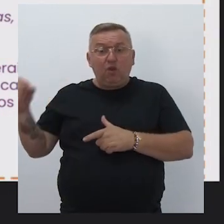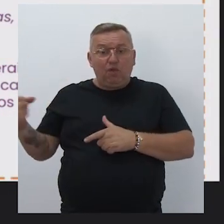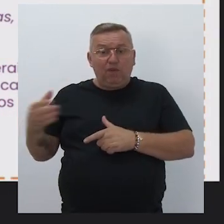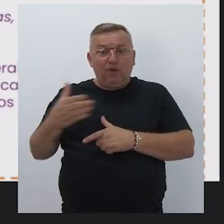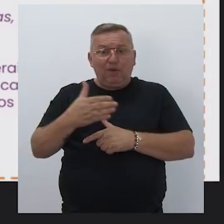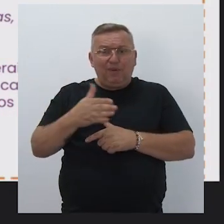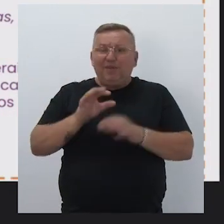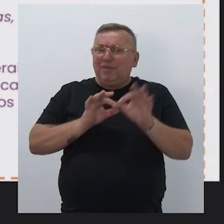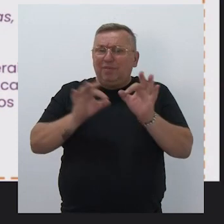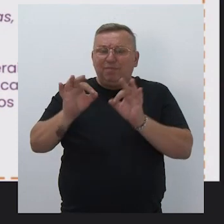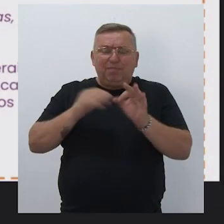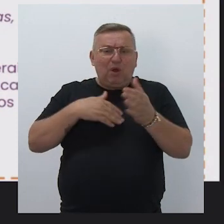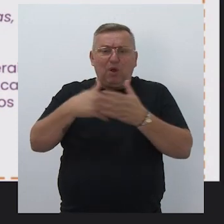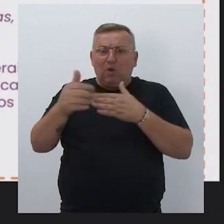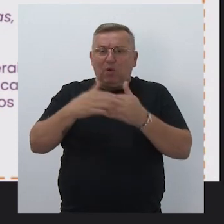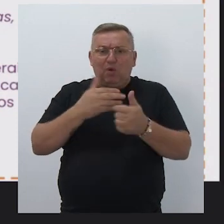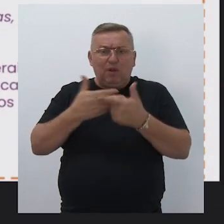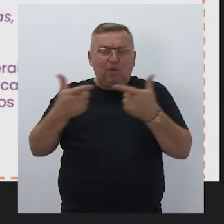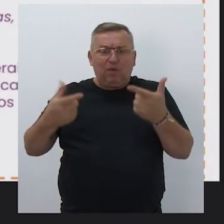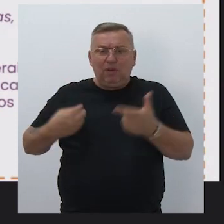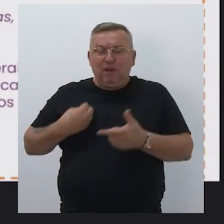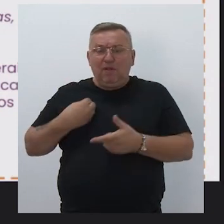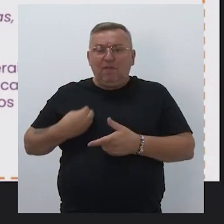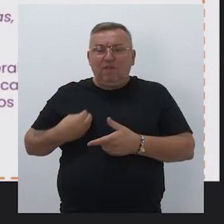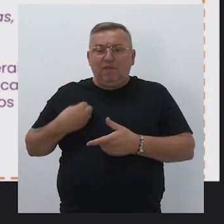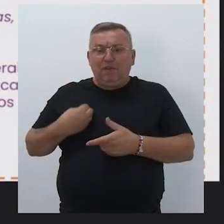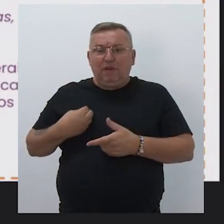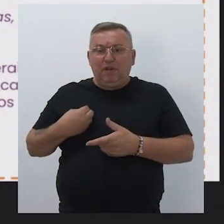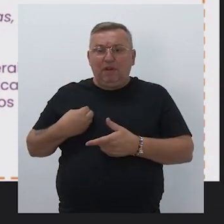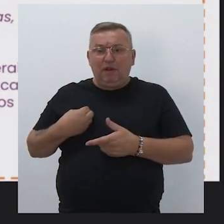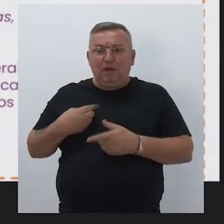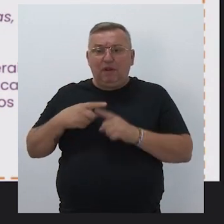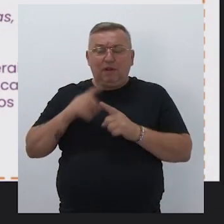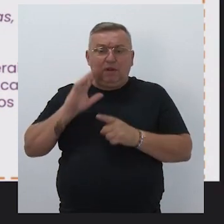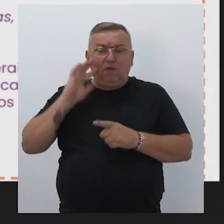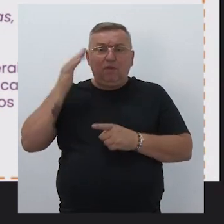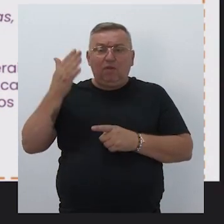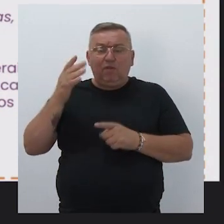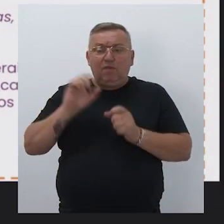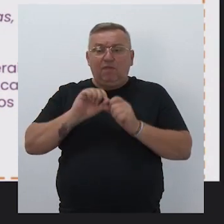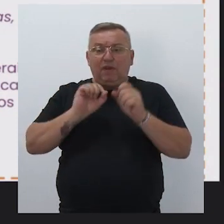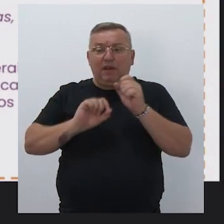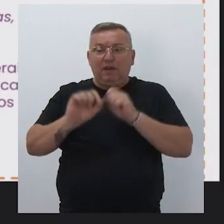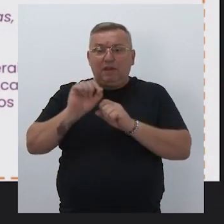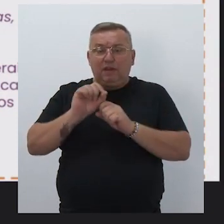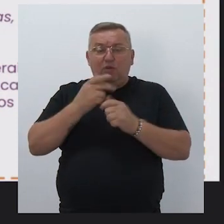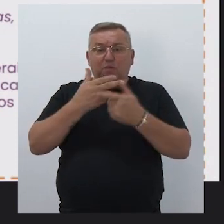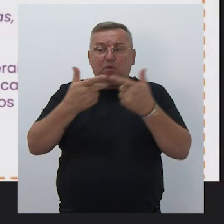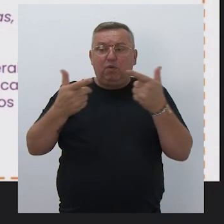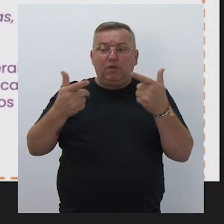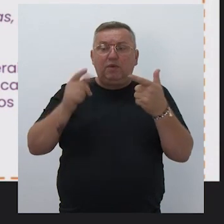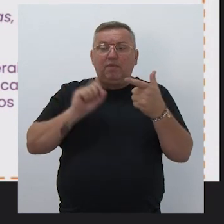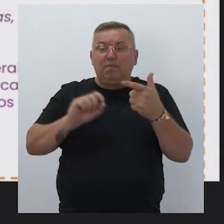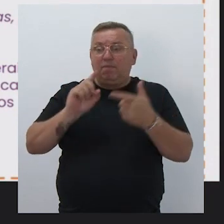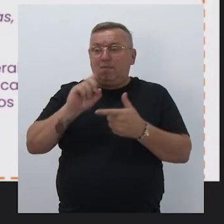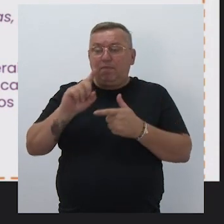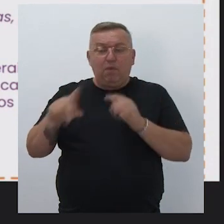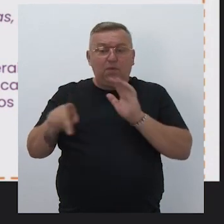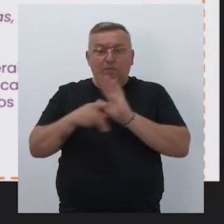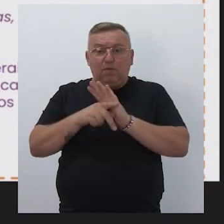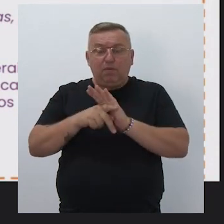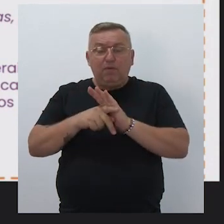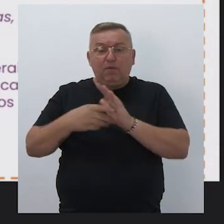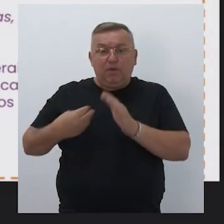estou preparado para qualquer prova da vida, né? Seja ela que eu resolvi fazer uma coisa que não é seguir